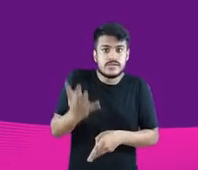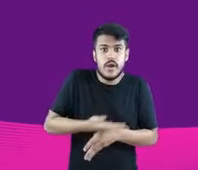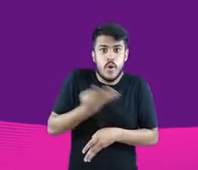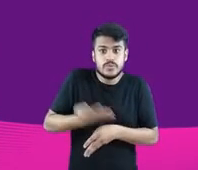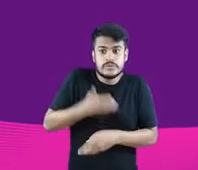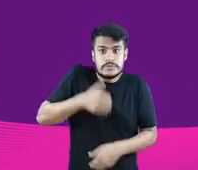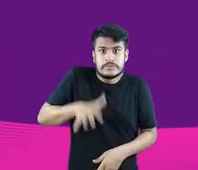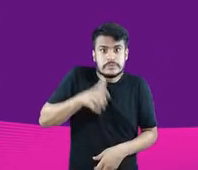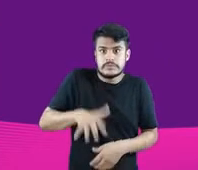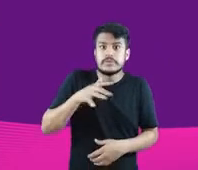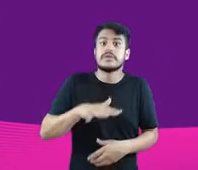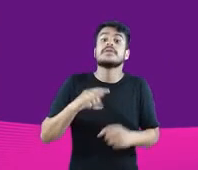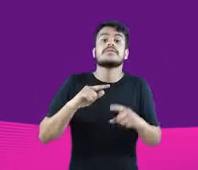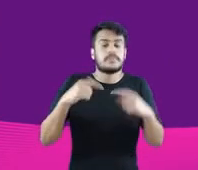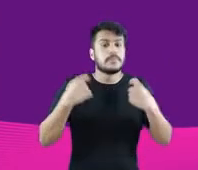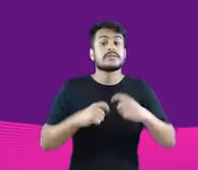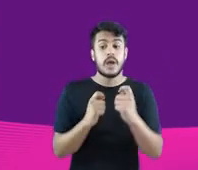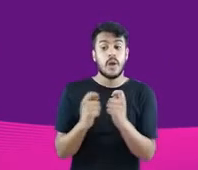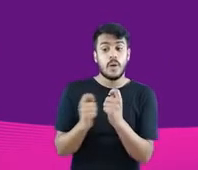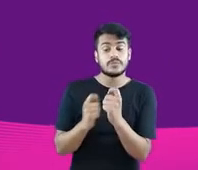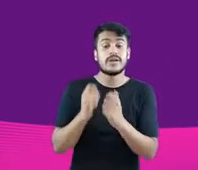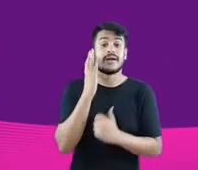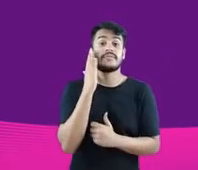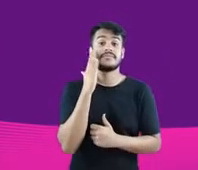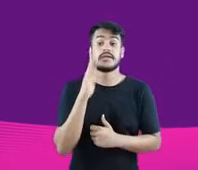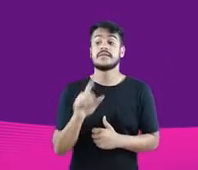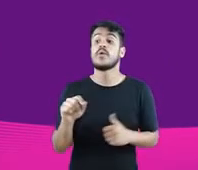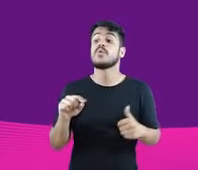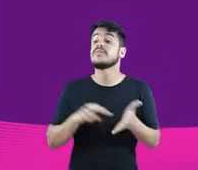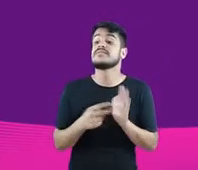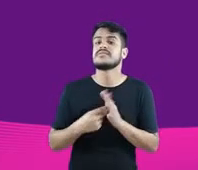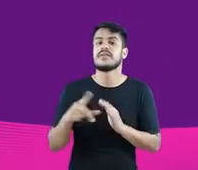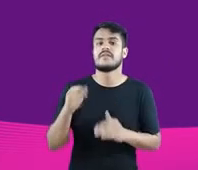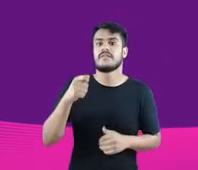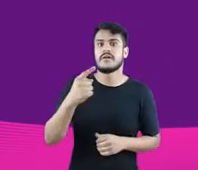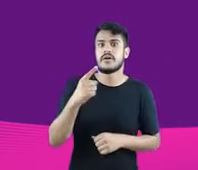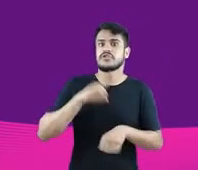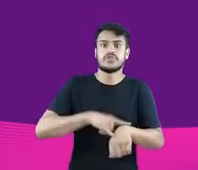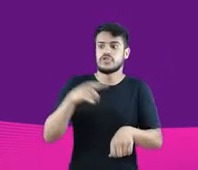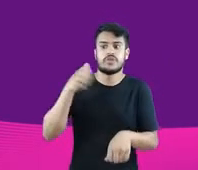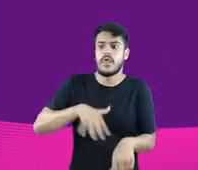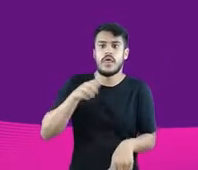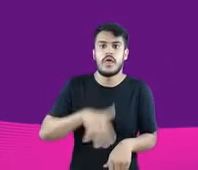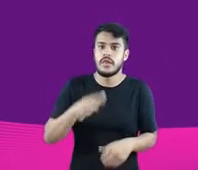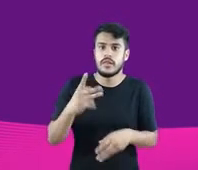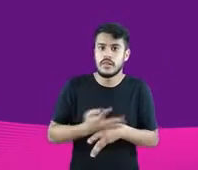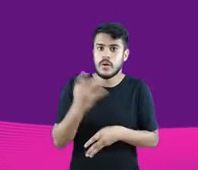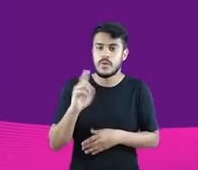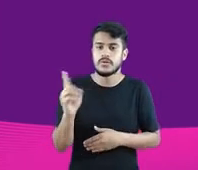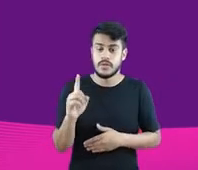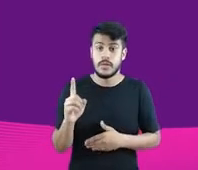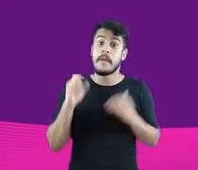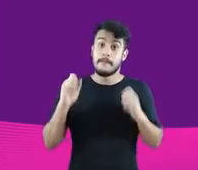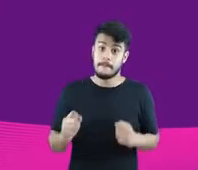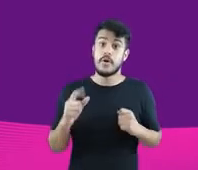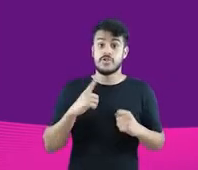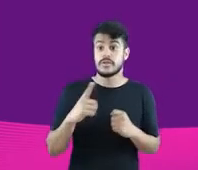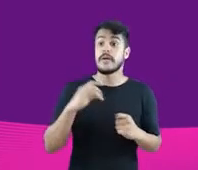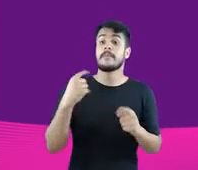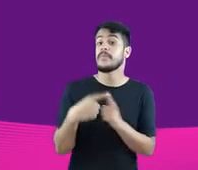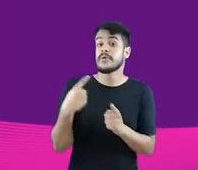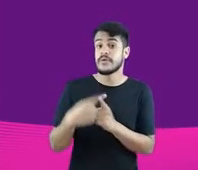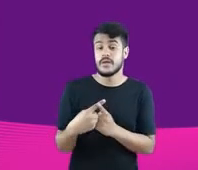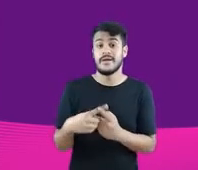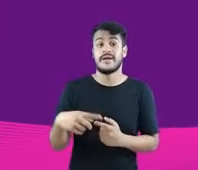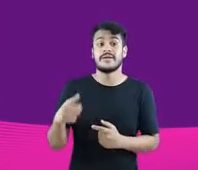entender exatamente que tipo de incontinência é essa. E essa incontinência, então, ela pode ser por uma diminuição do suporte